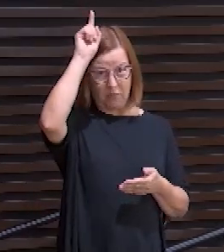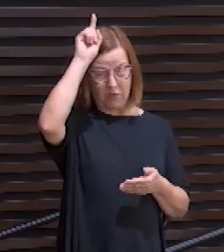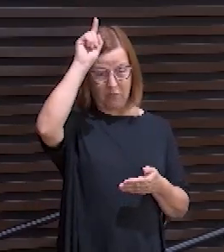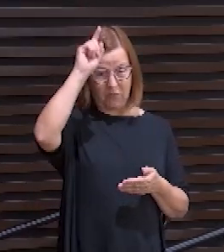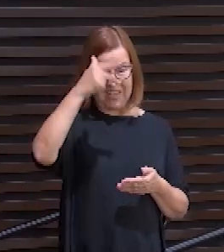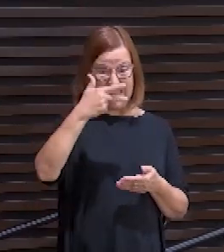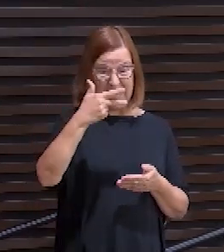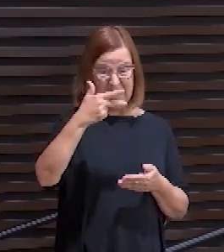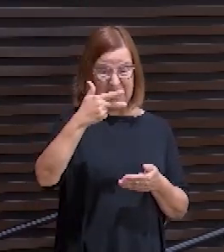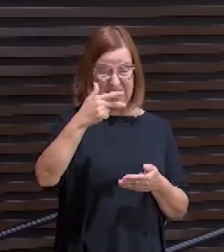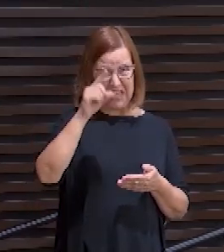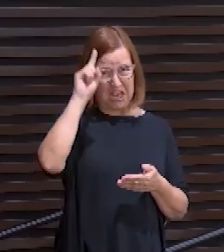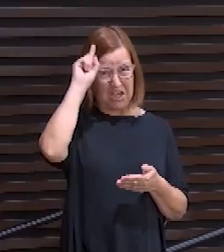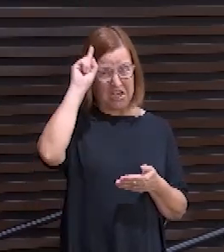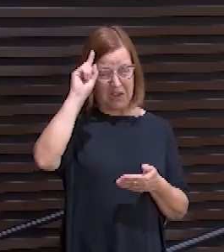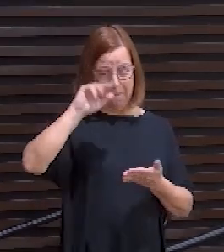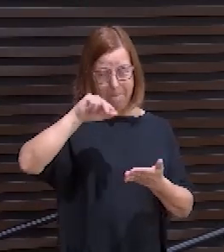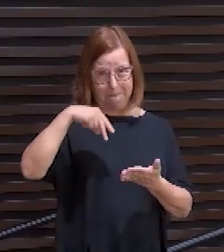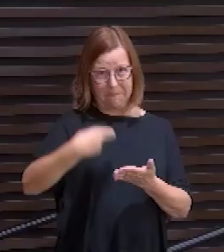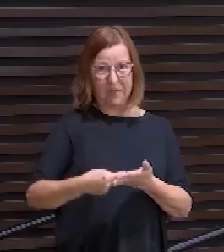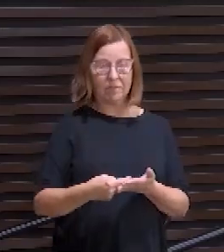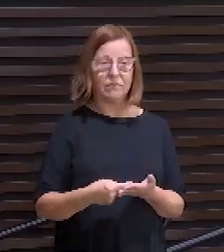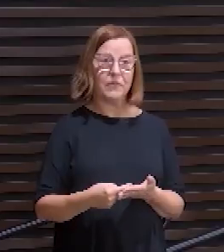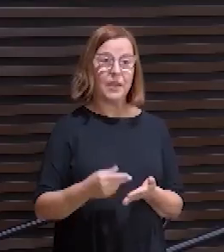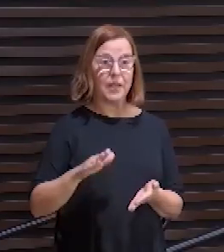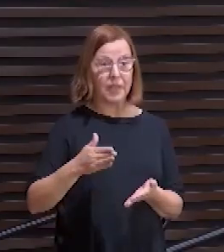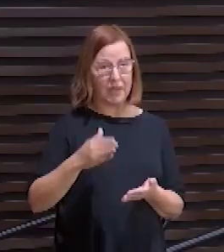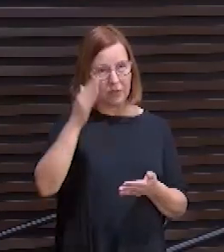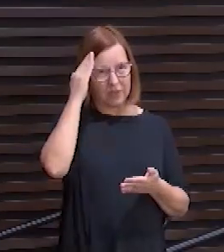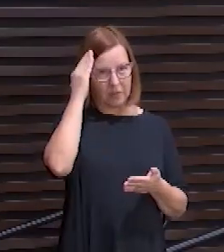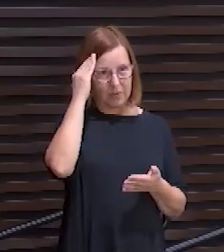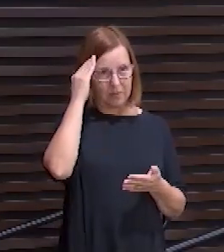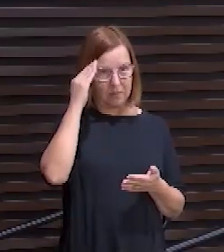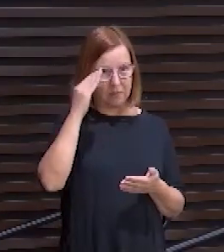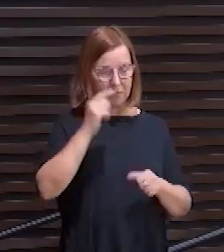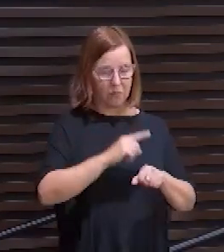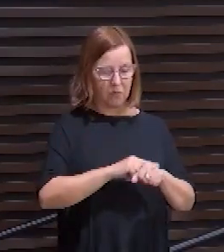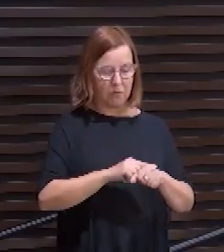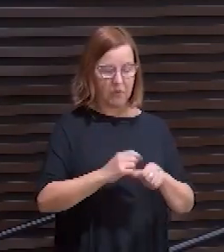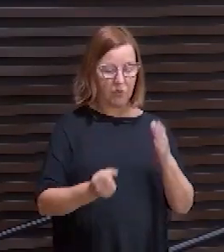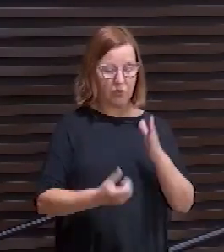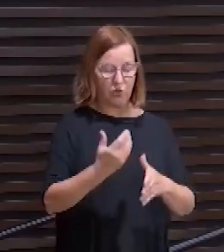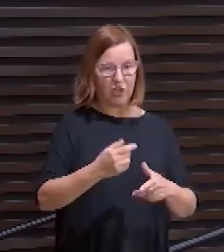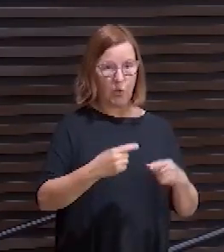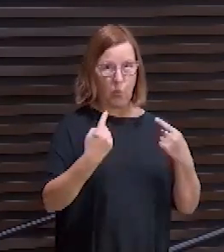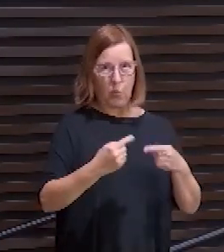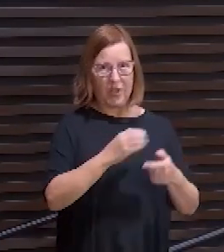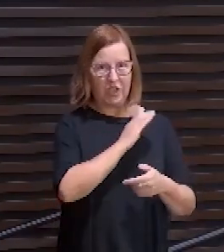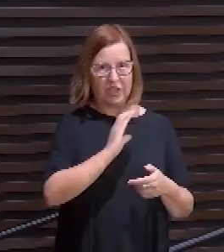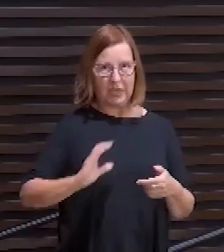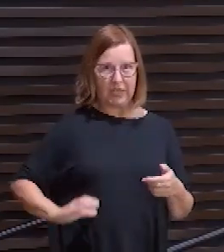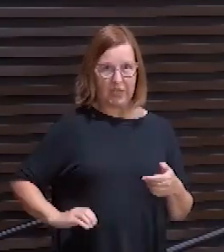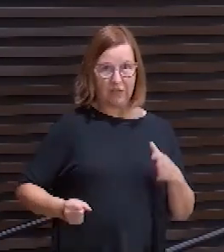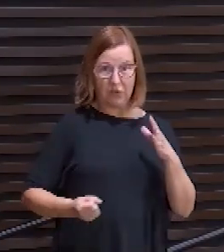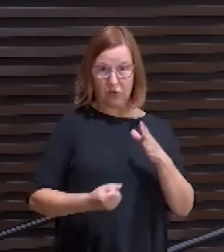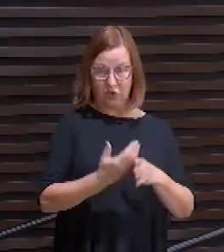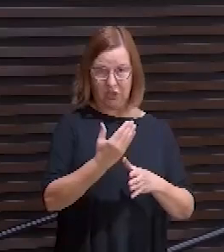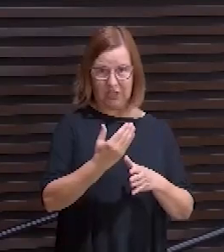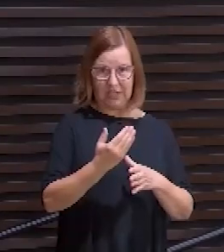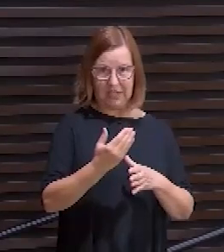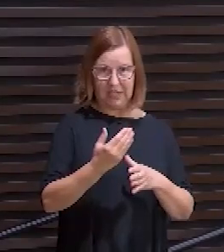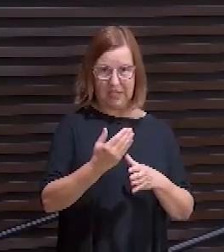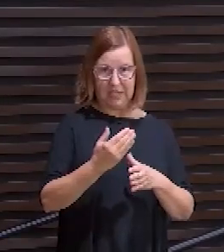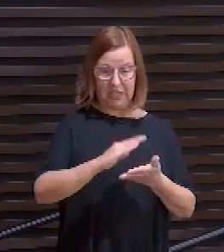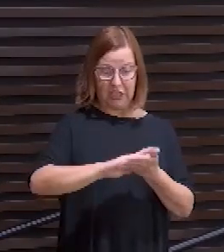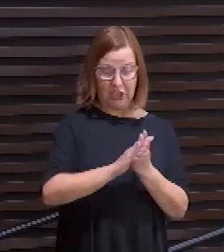sabemos? Que quando o anticristo surgir, e ele é um homem, uma pessoa, ele vai surgir derrubando outros 3